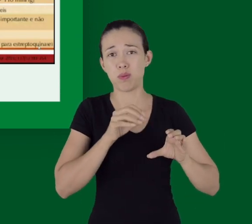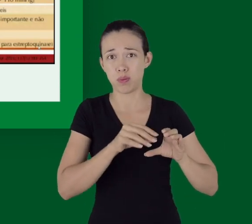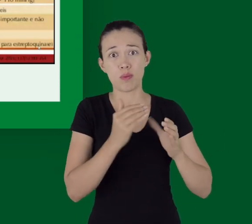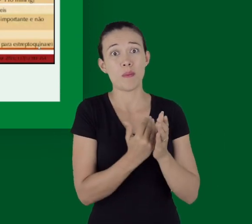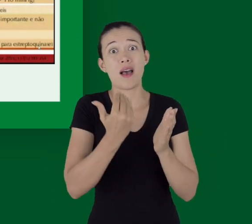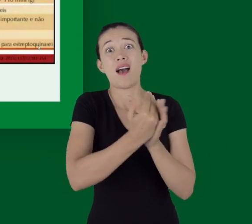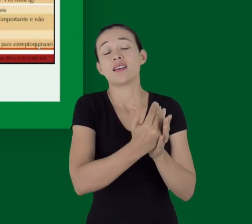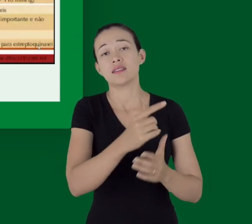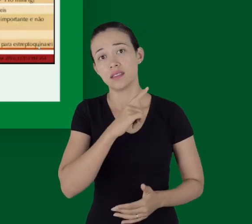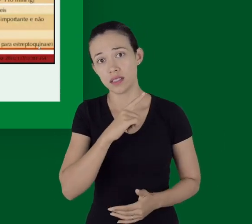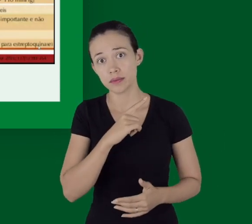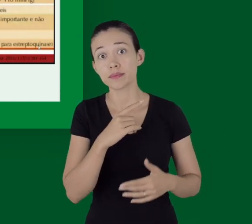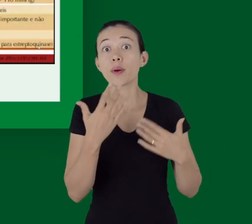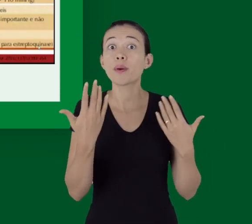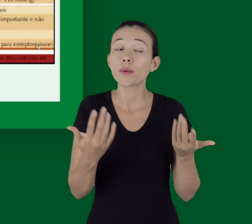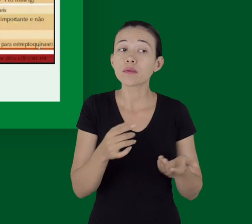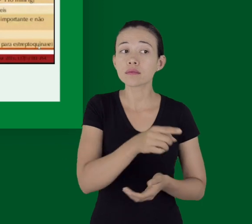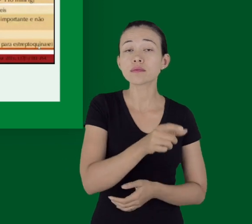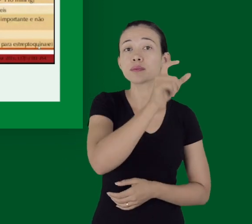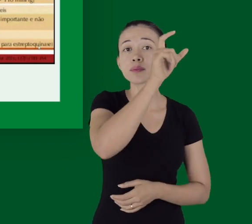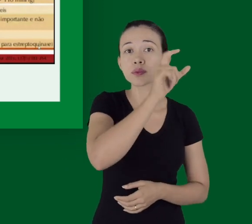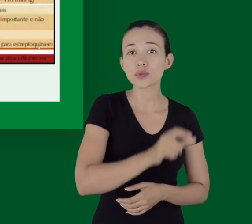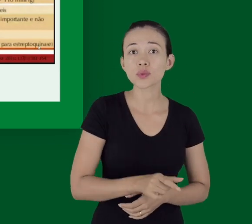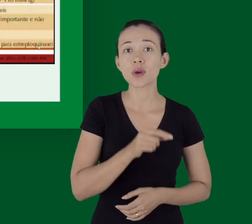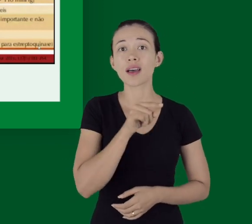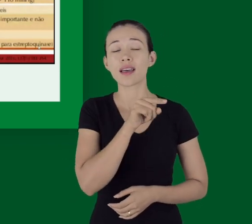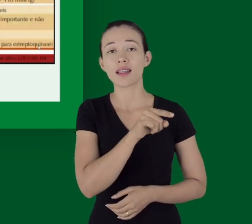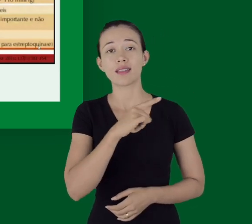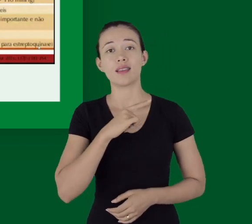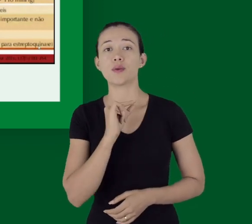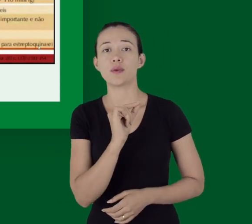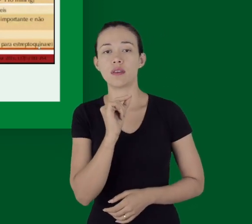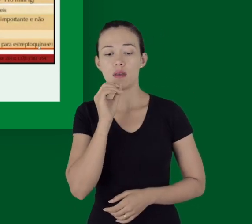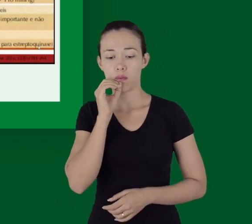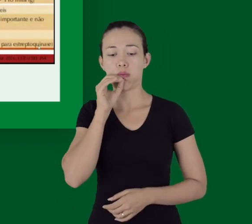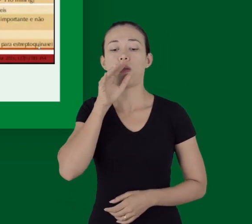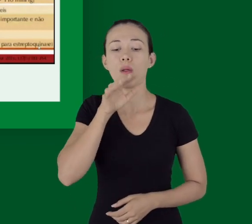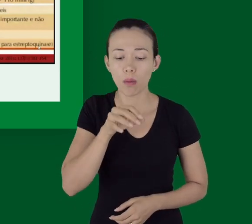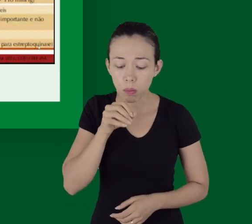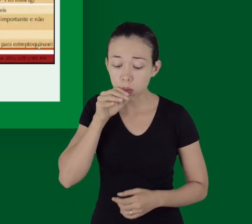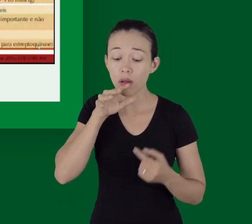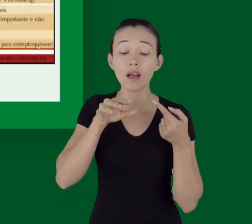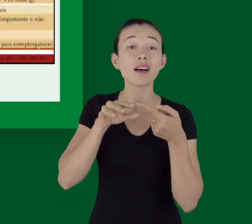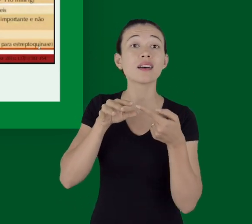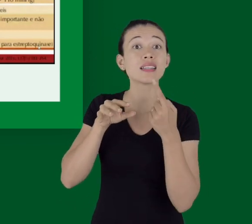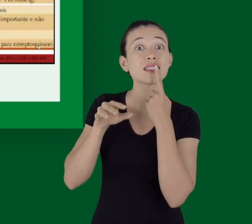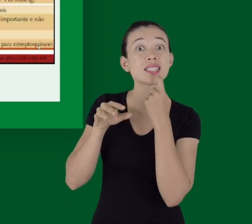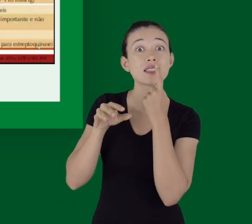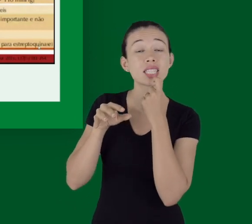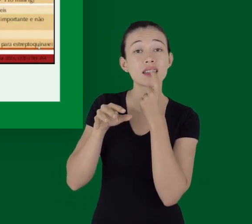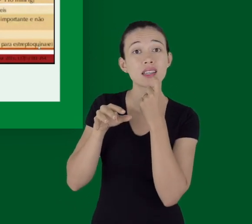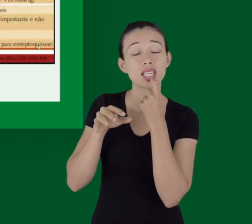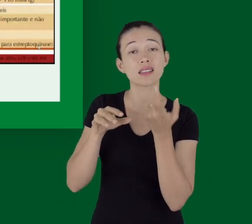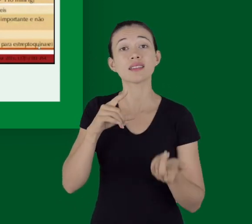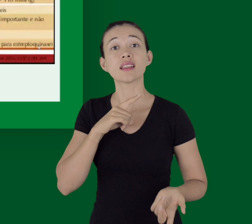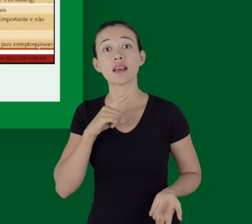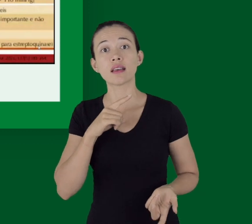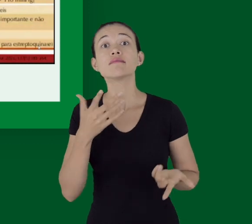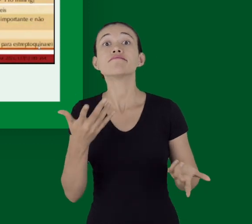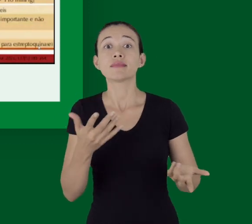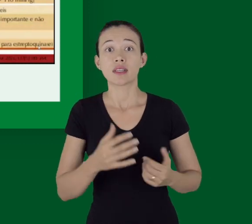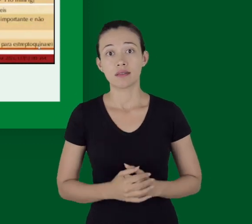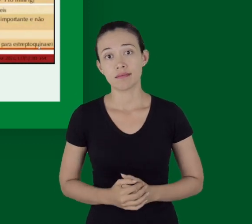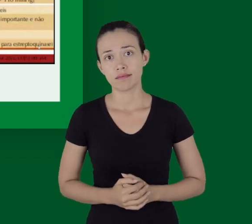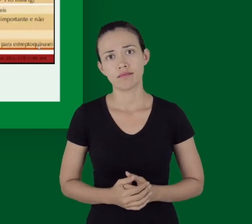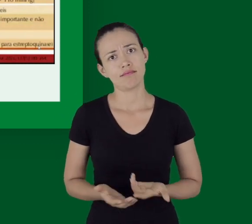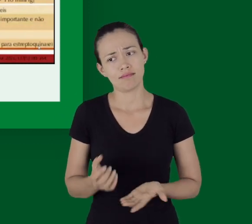ainda mais. Ou o paciente estiver sangrando, que a gente fala de discrasia sanguínea, ele estiver jogando sangue pela boca, né?